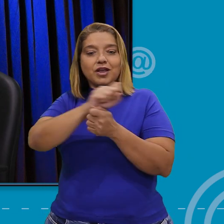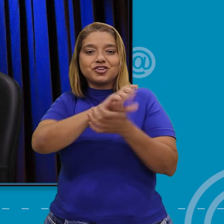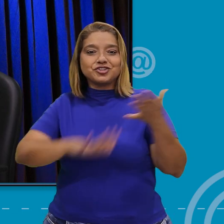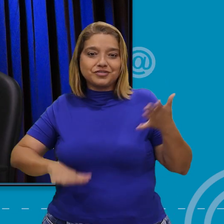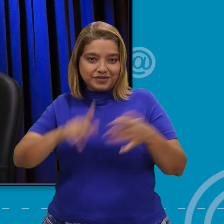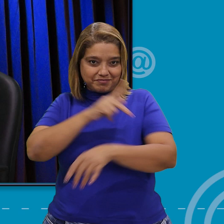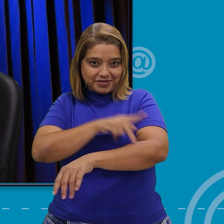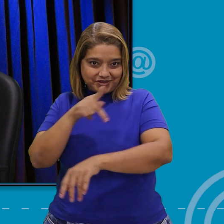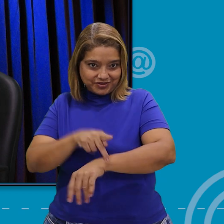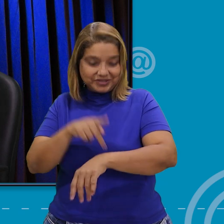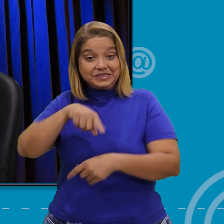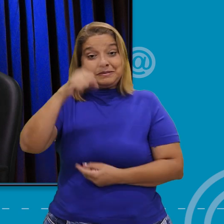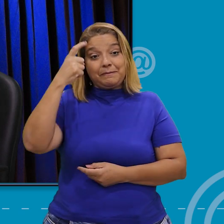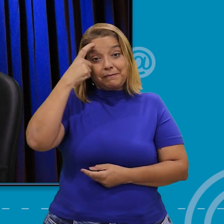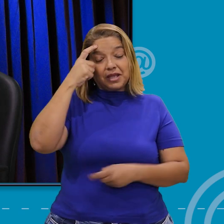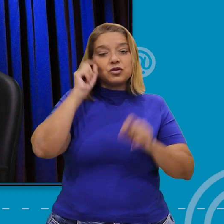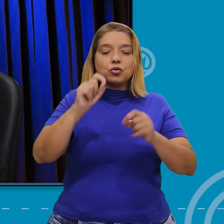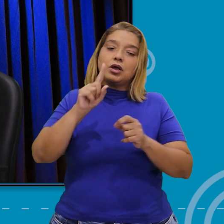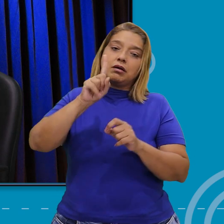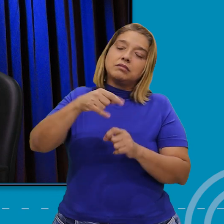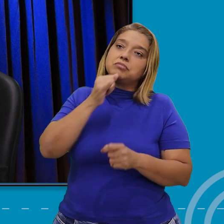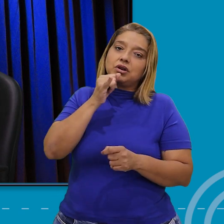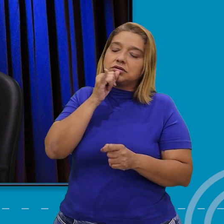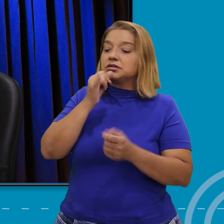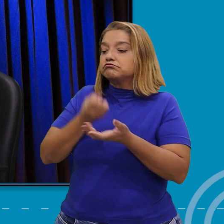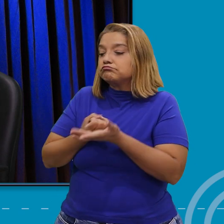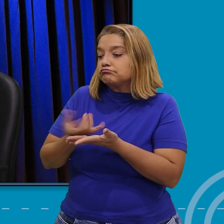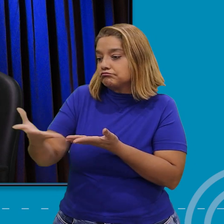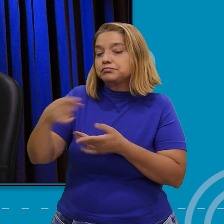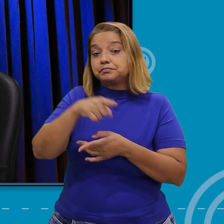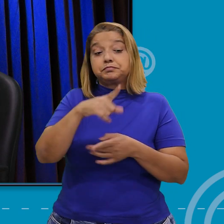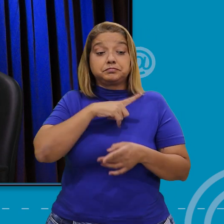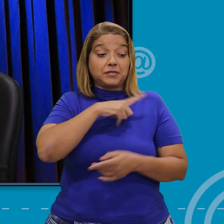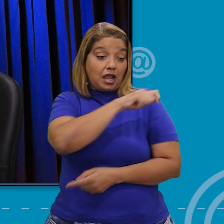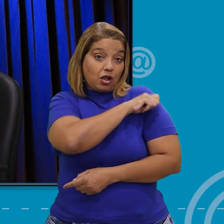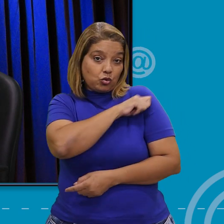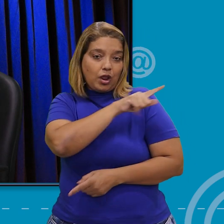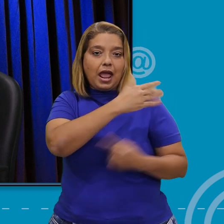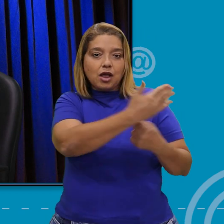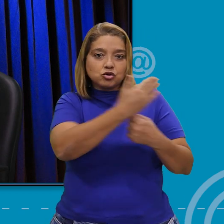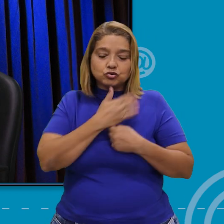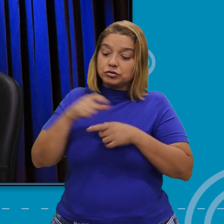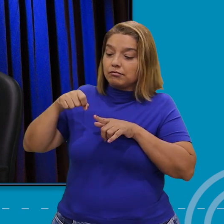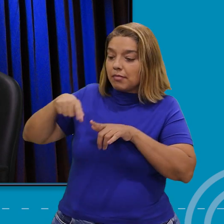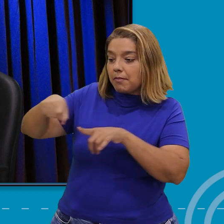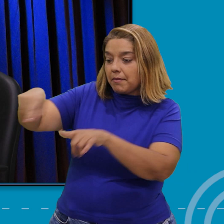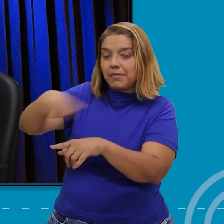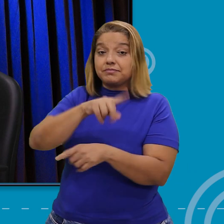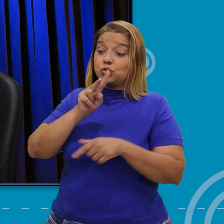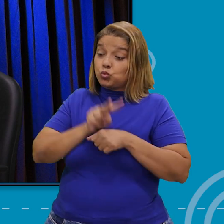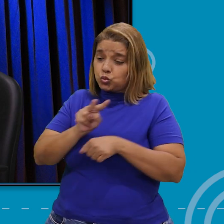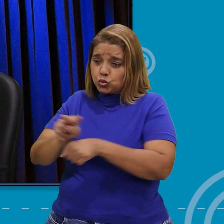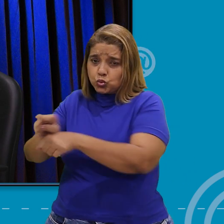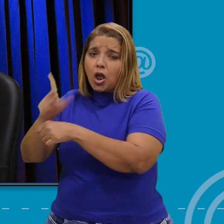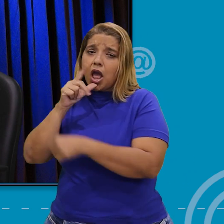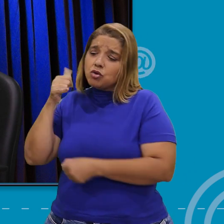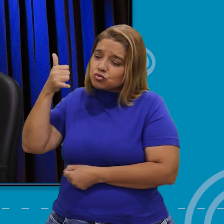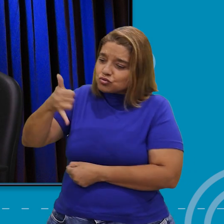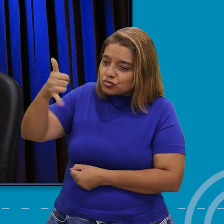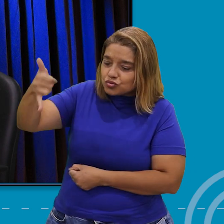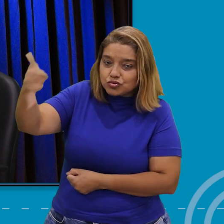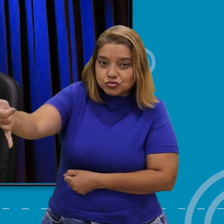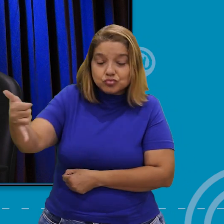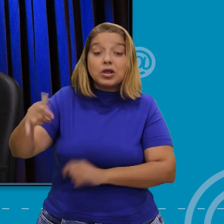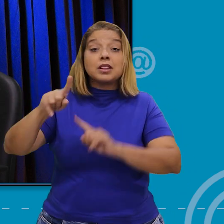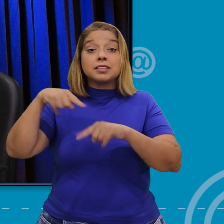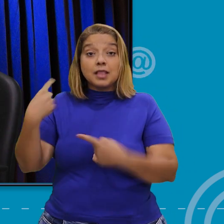se trabalhando, vamos pensar, já que mencionamos a horta escolar. Então, o aluno participa do plantio, aí cuidou, né,